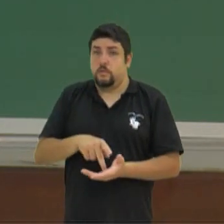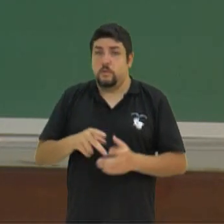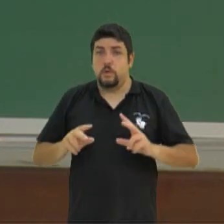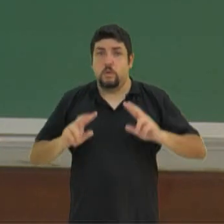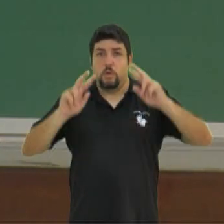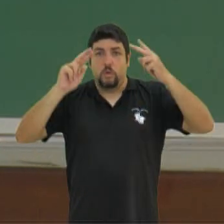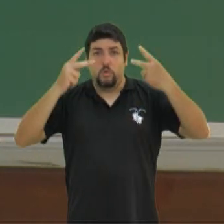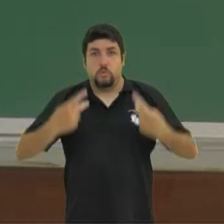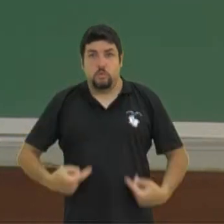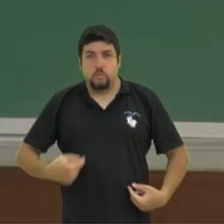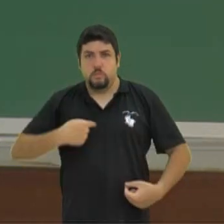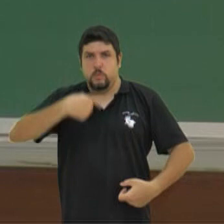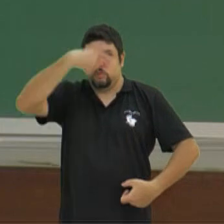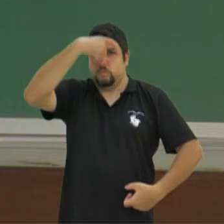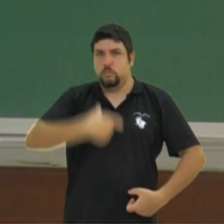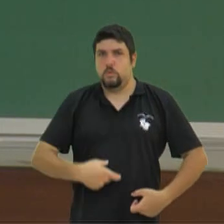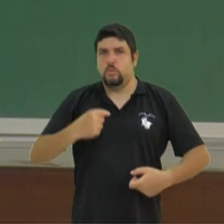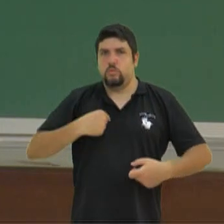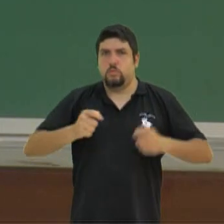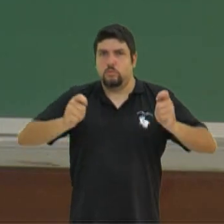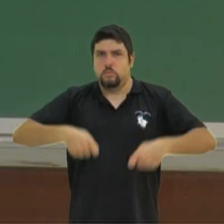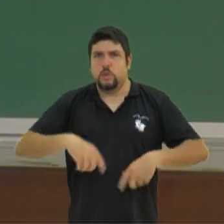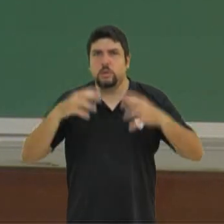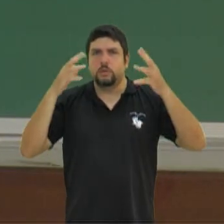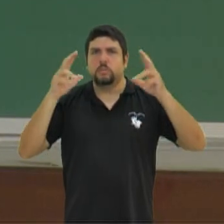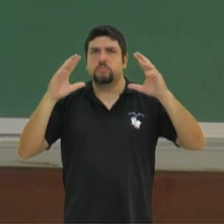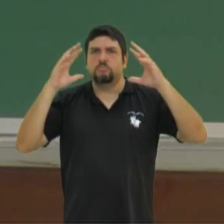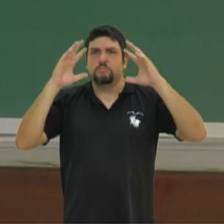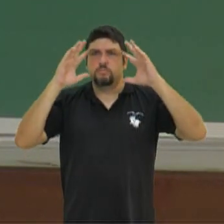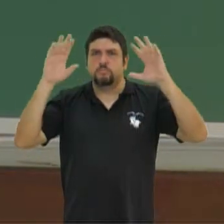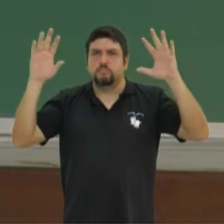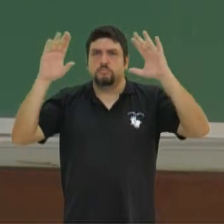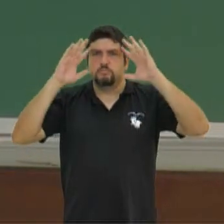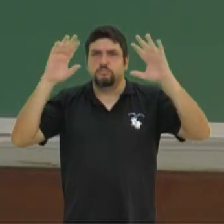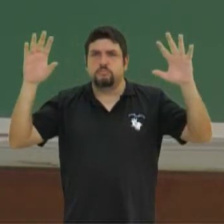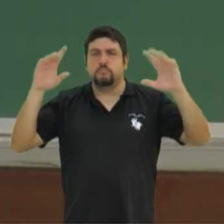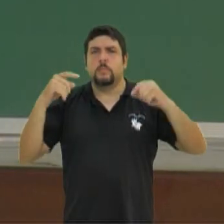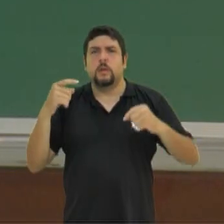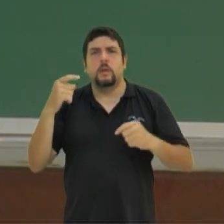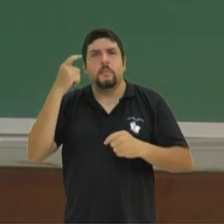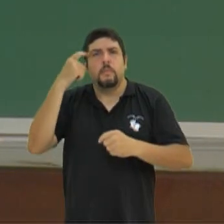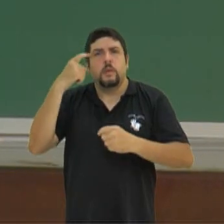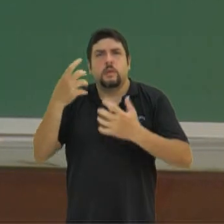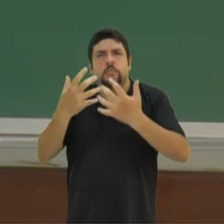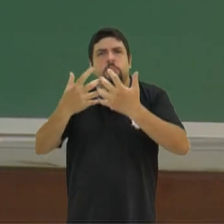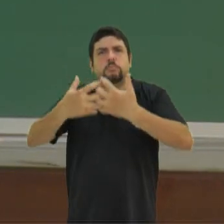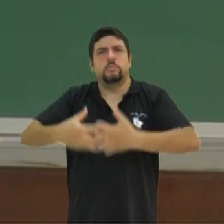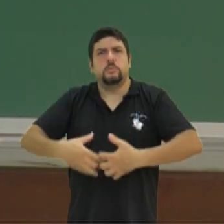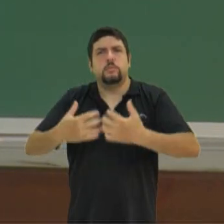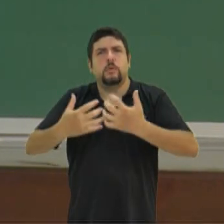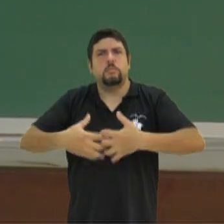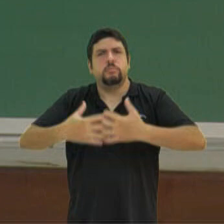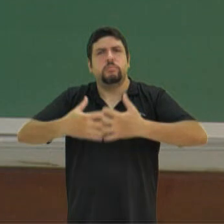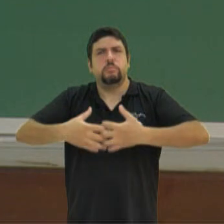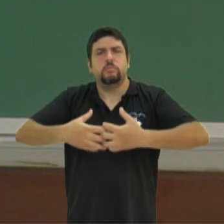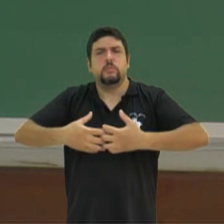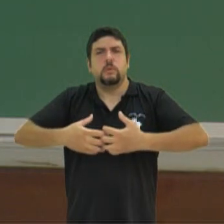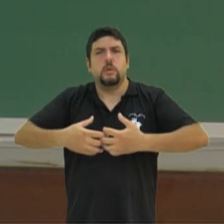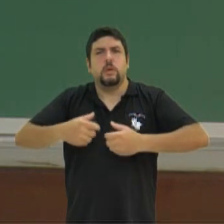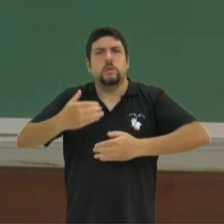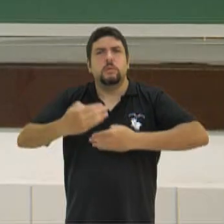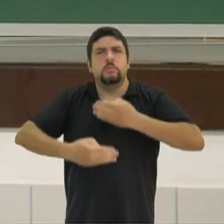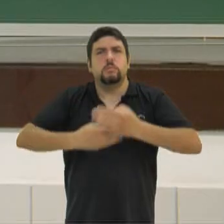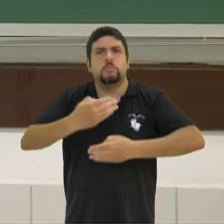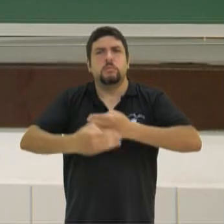de pensar, né? Então, a partir do pensamento, a gente consegue também construir e alcançar certas